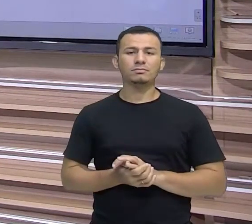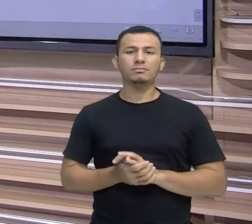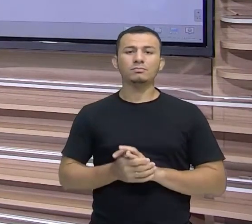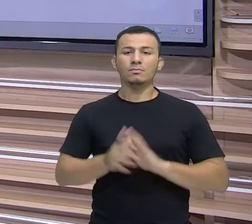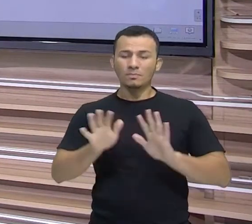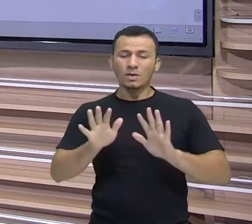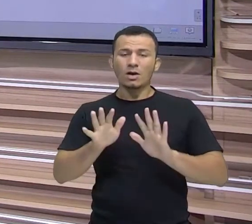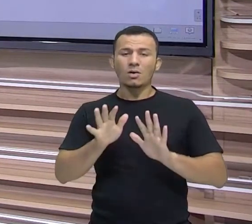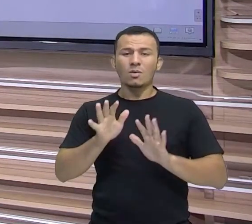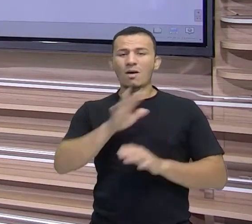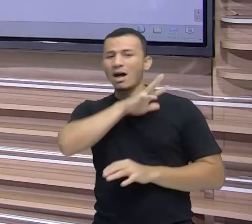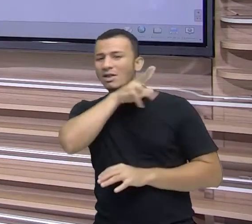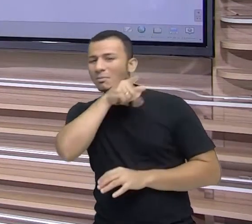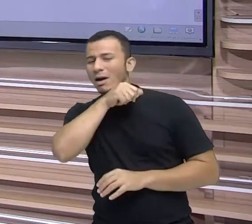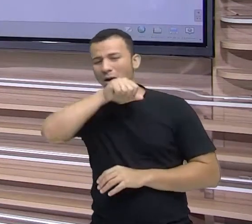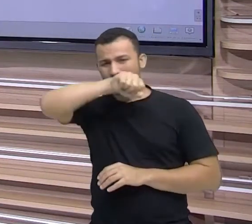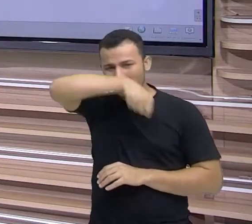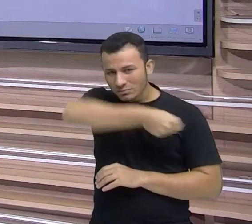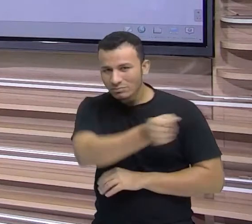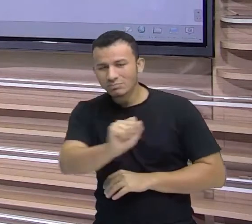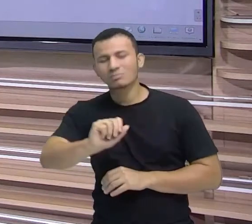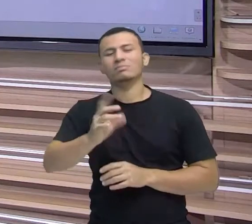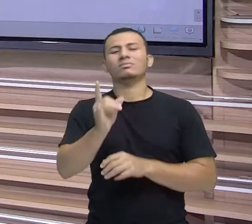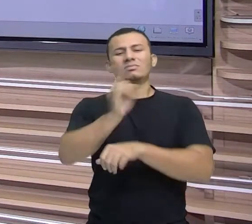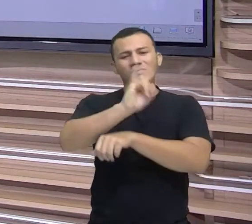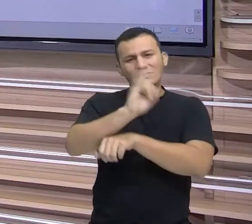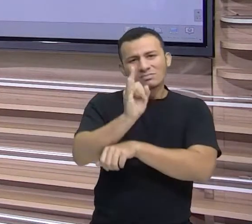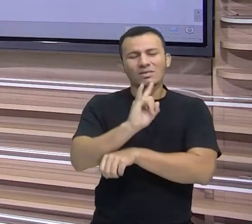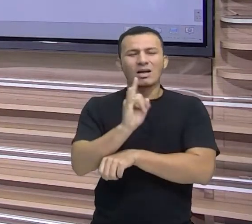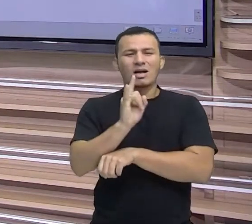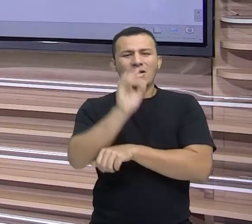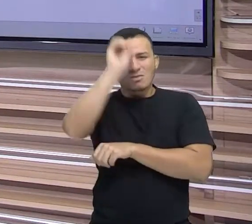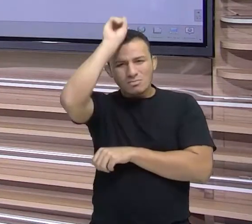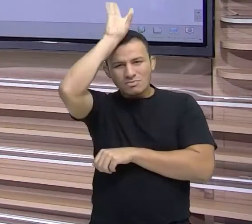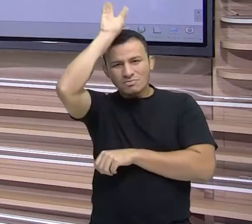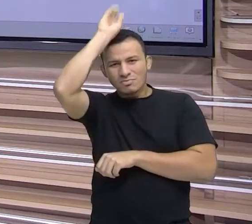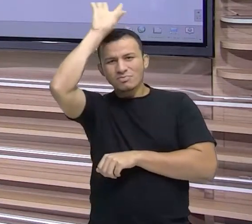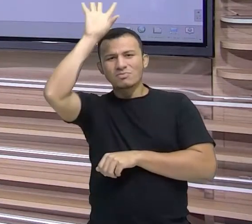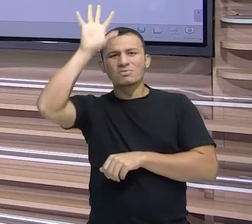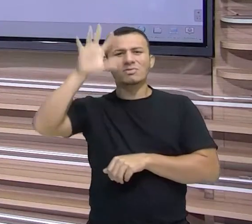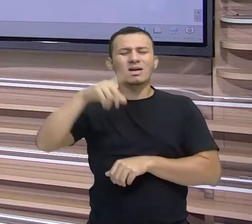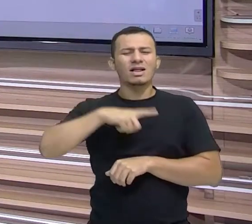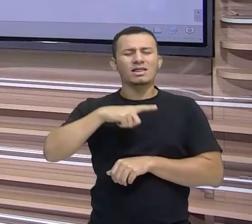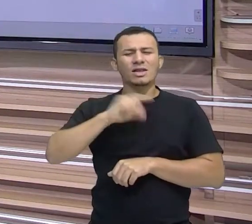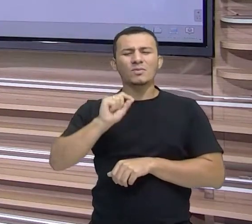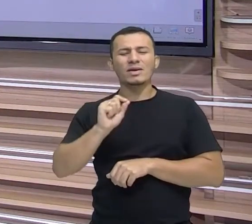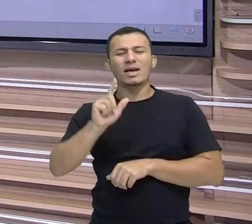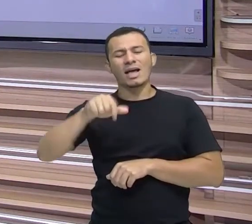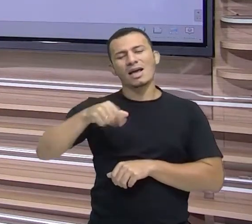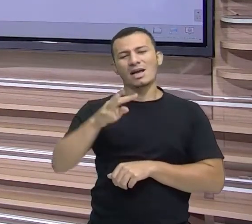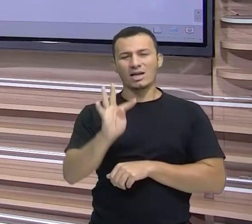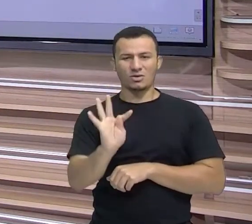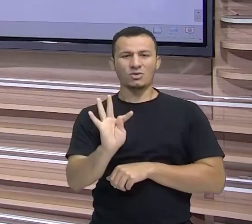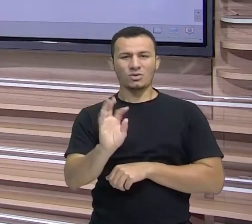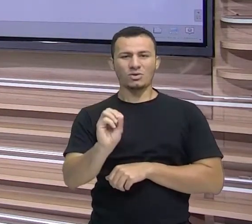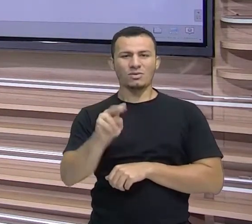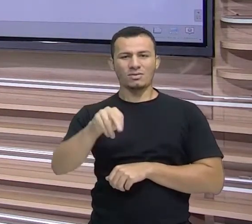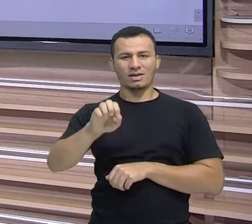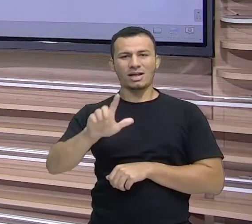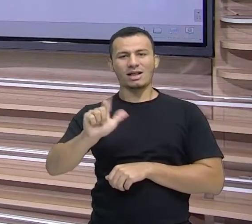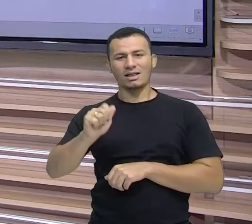amigo elefante, a nossa amiga girafa, uma baleia azul, por exemplo, aí o que eu vou usar? Eu vou usar as toneladas. Por